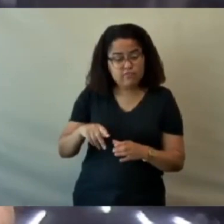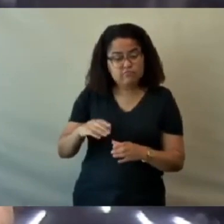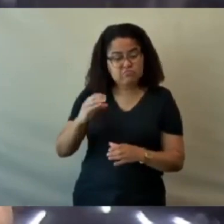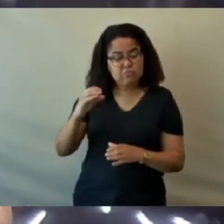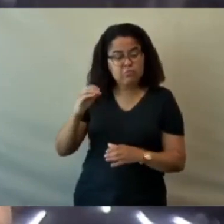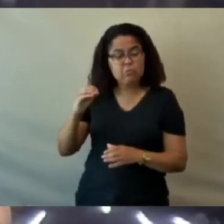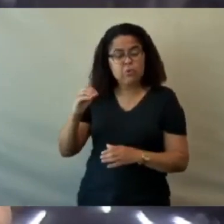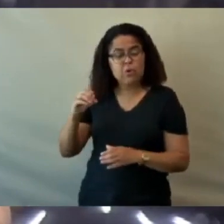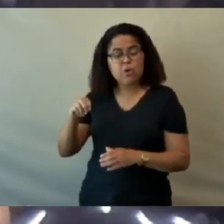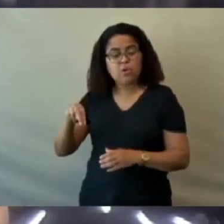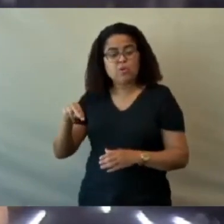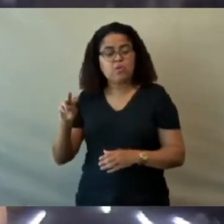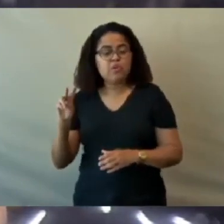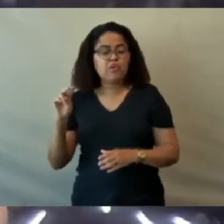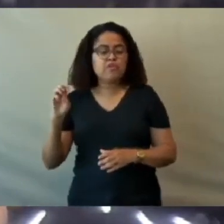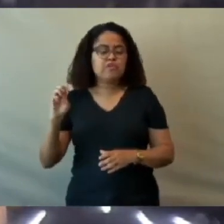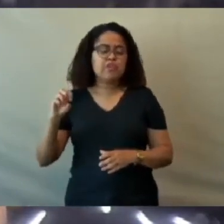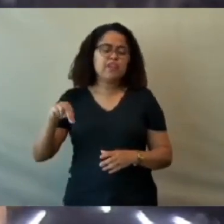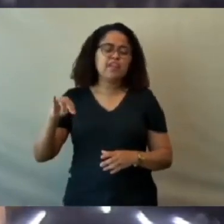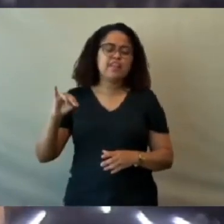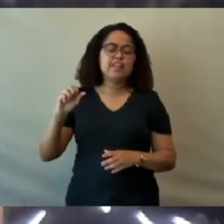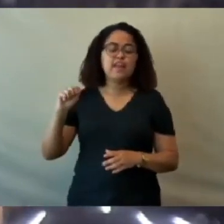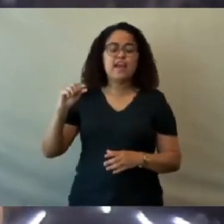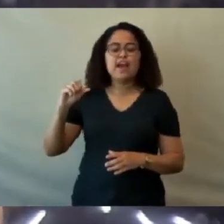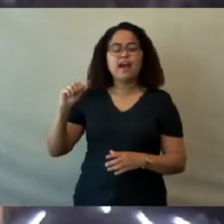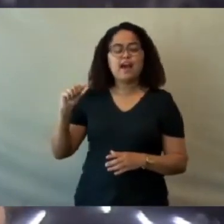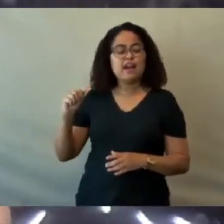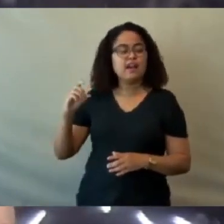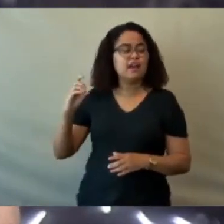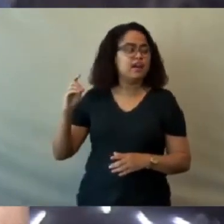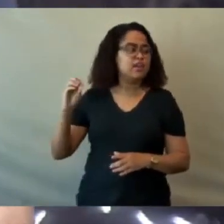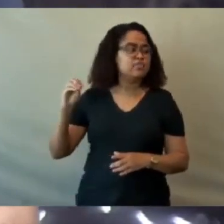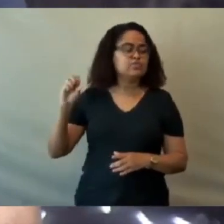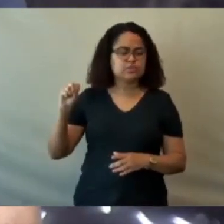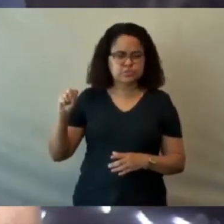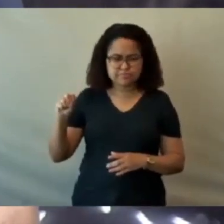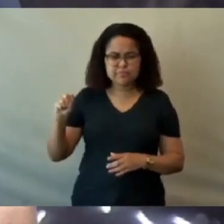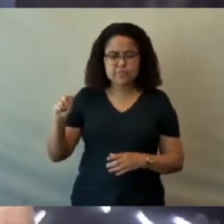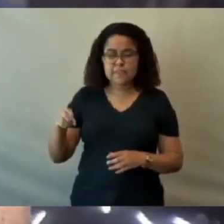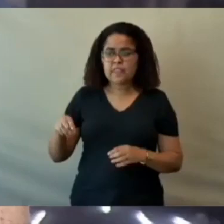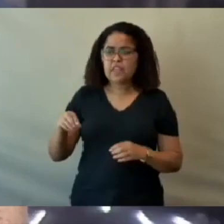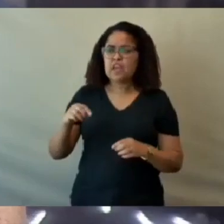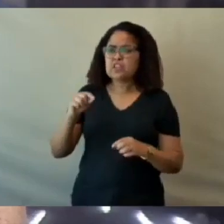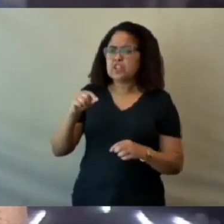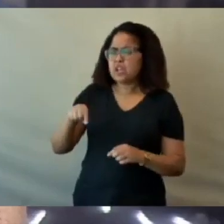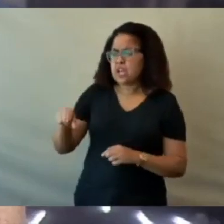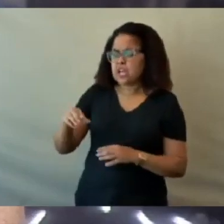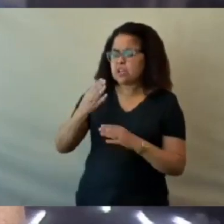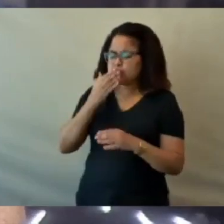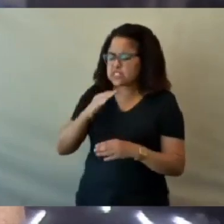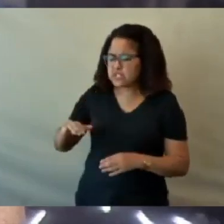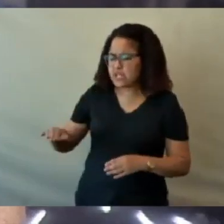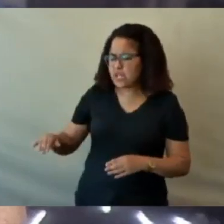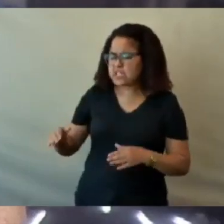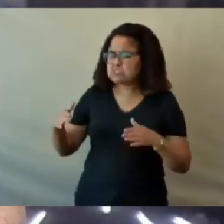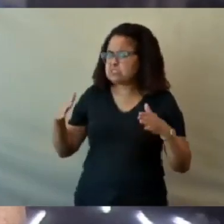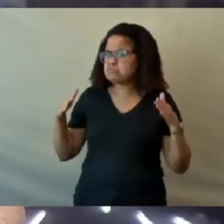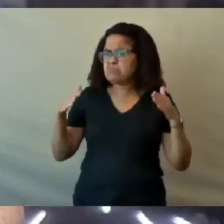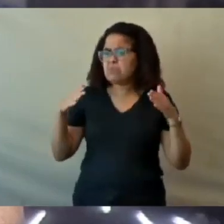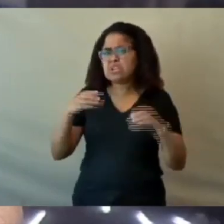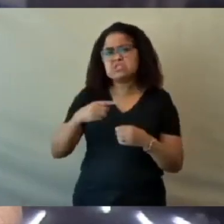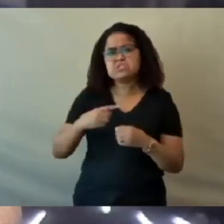acontece na educação com as crianças, onde a cidade ainda não consegue atingir o objetivo, está acontecendo lá